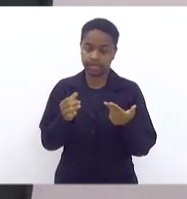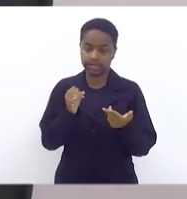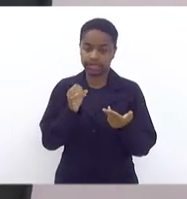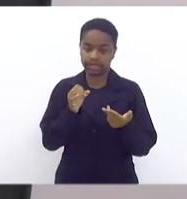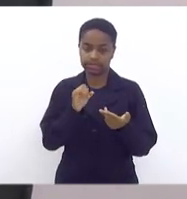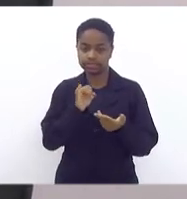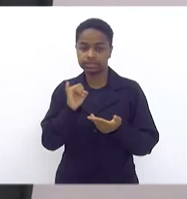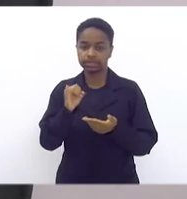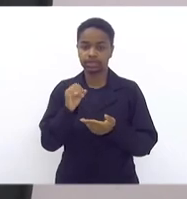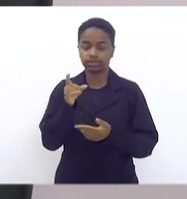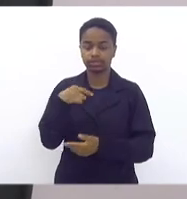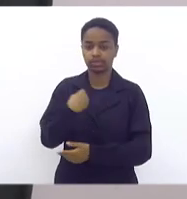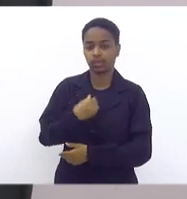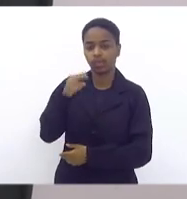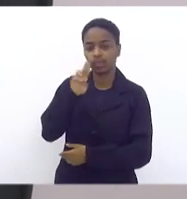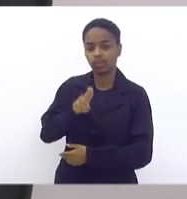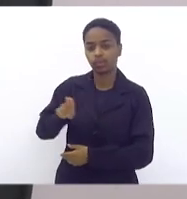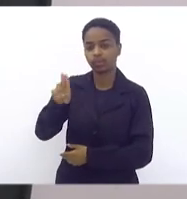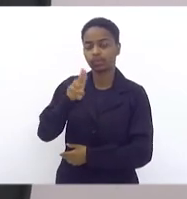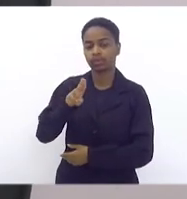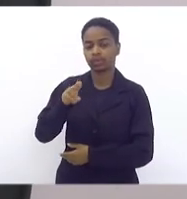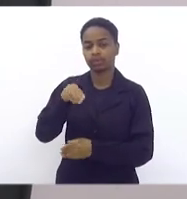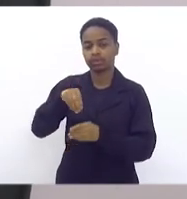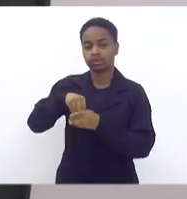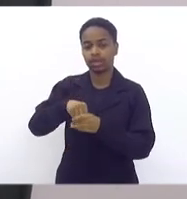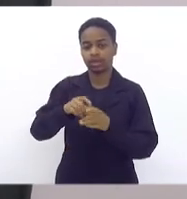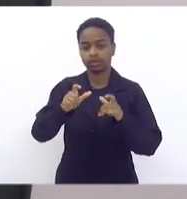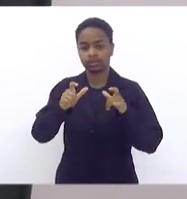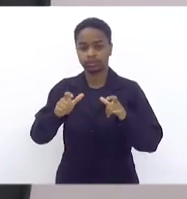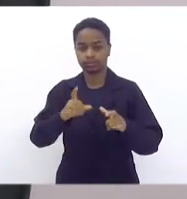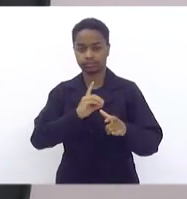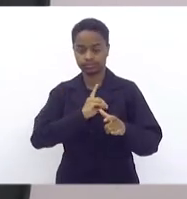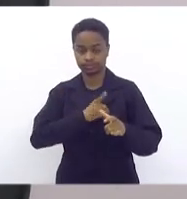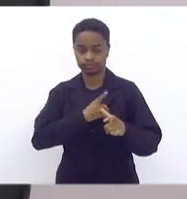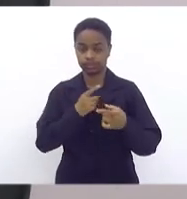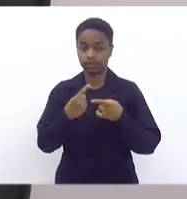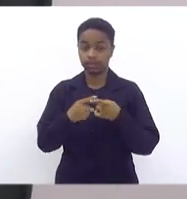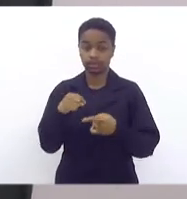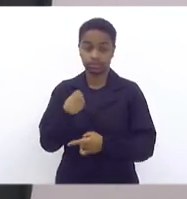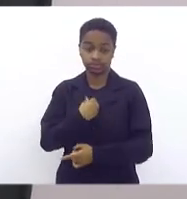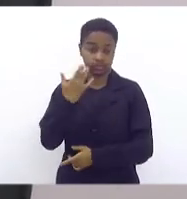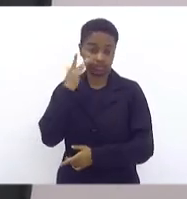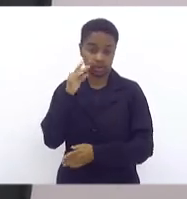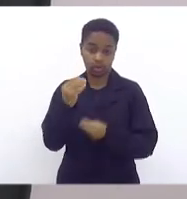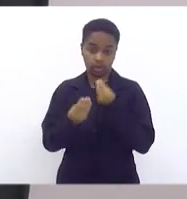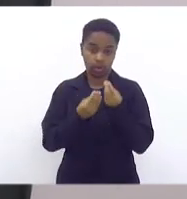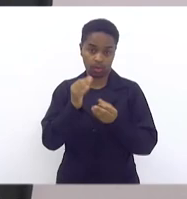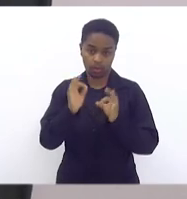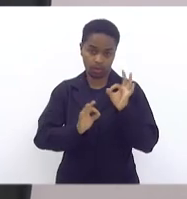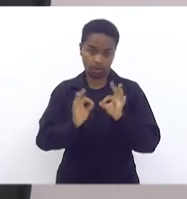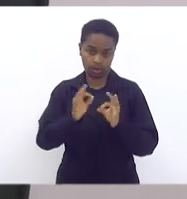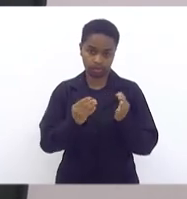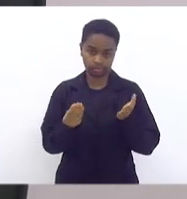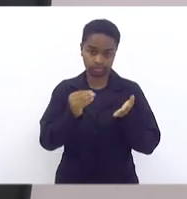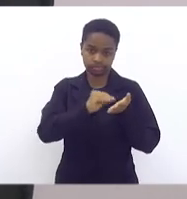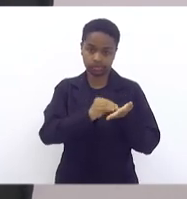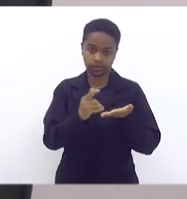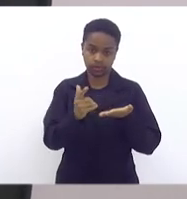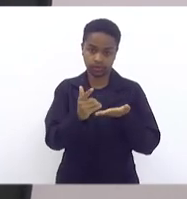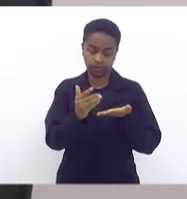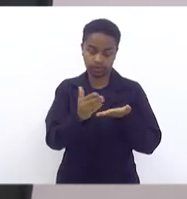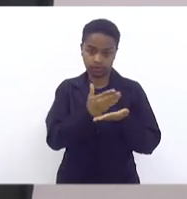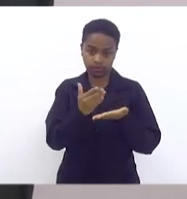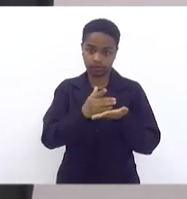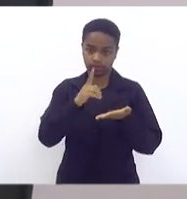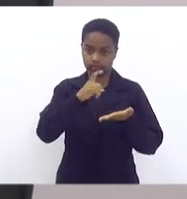de utilização dentro desses espaços e ainda que não saibamos como eles são gostaria de saber como o senhor